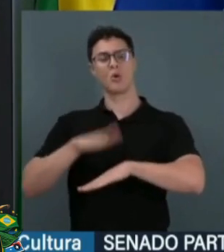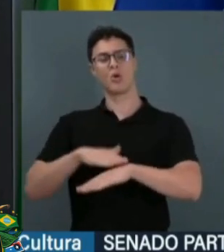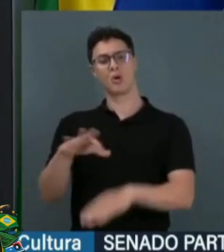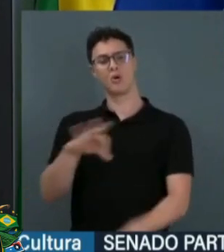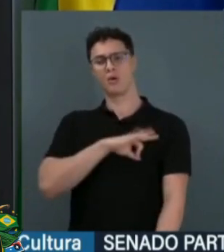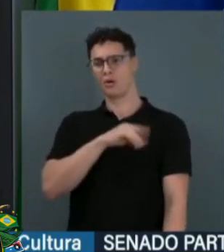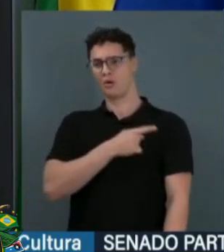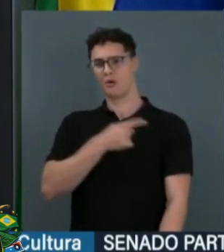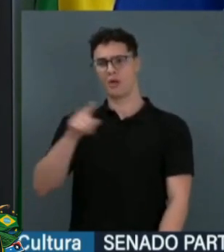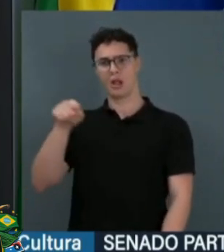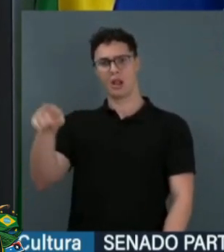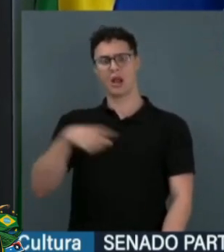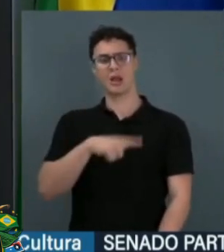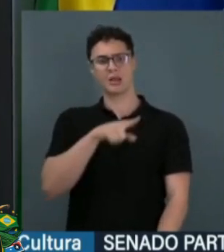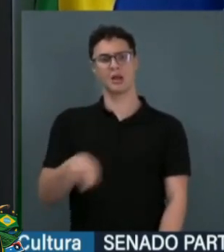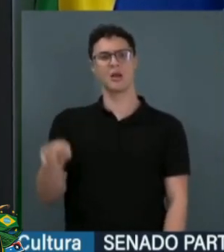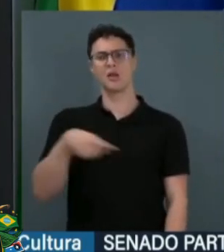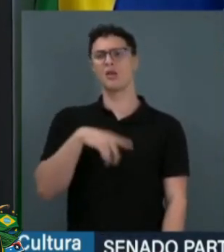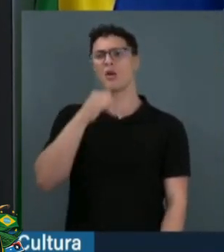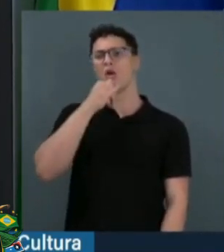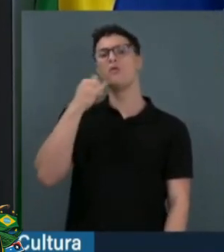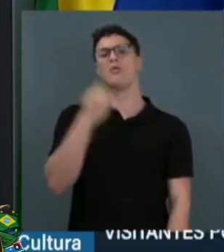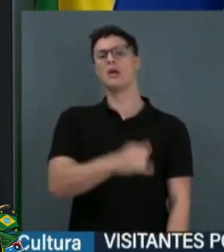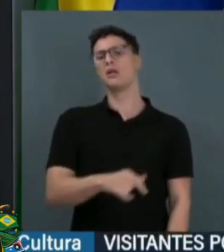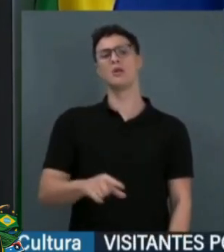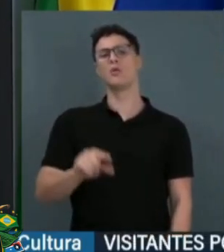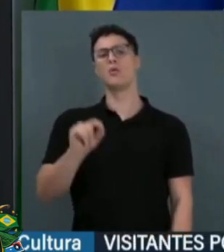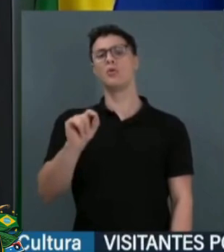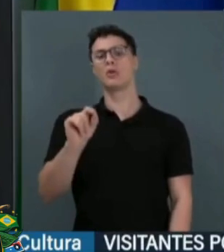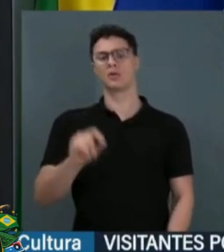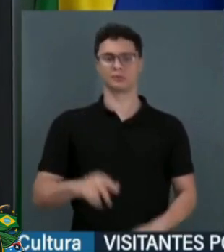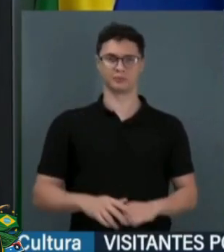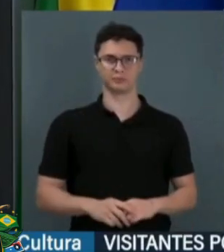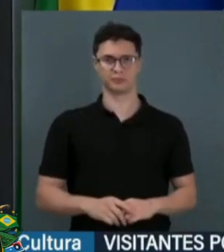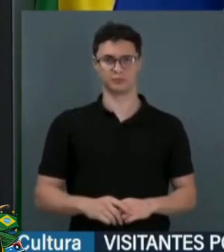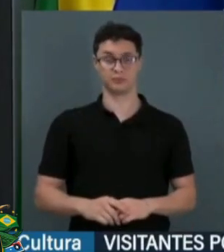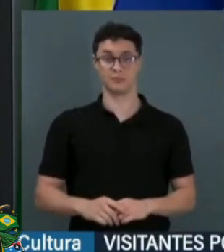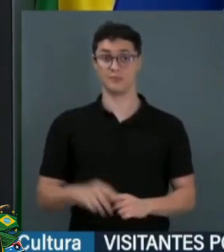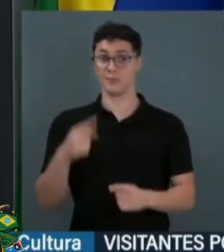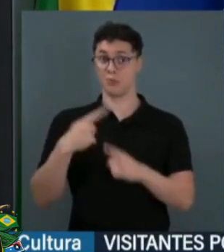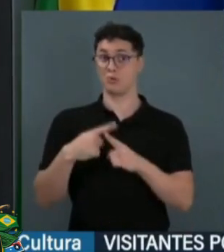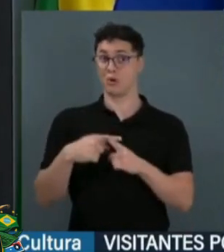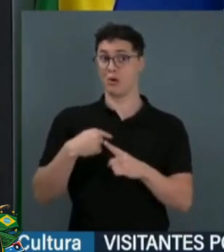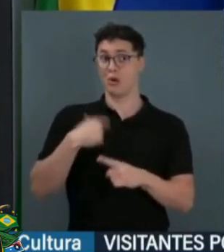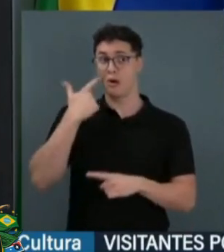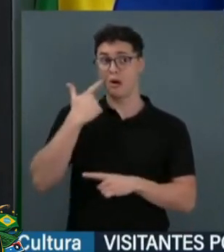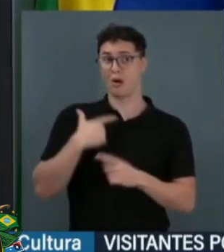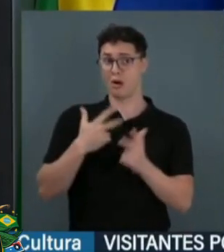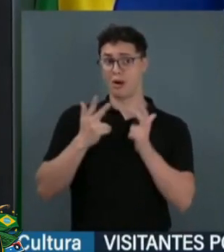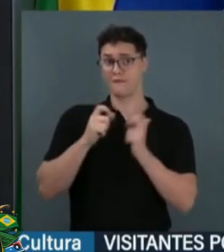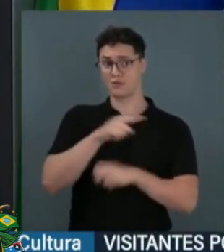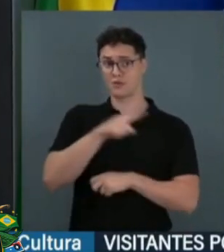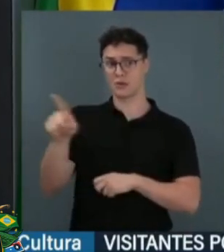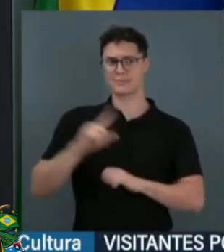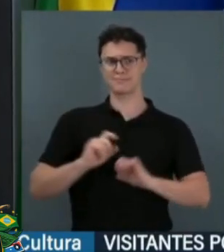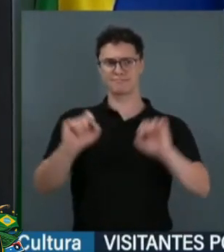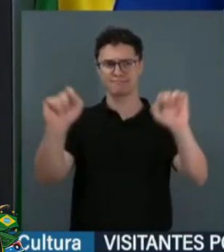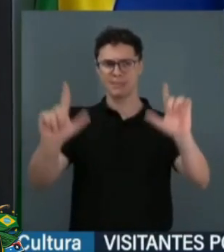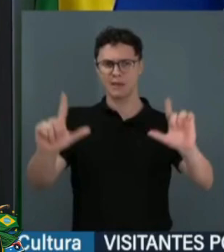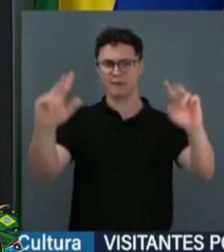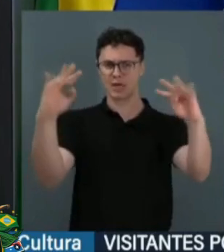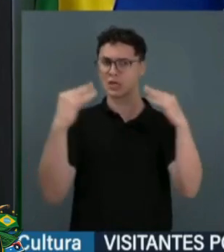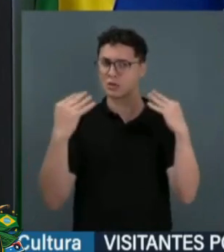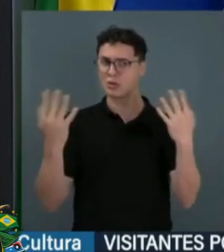cancelar o passaporte, eu disse para eles o seguinte, porque estava lá, por incrível que pareça, quem está vendo na televisão.